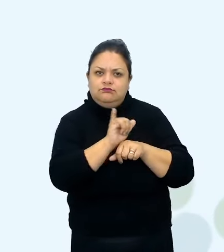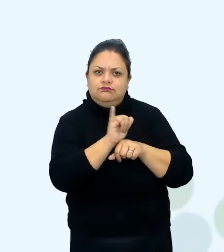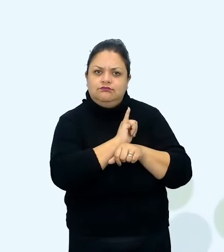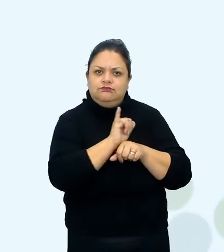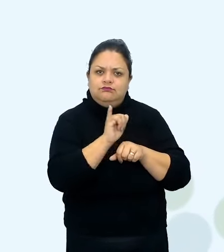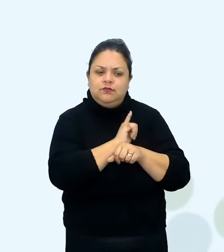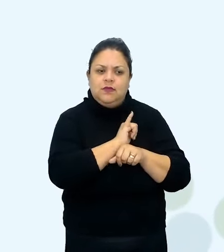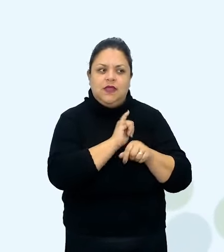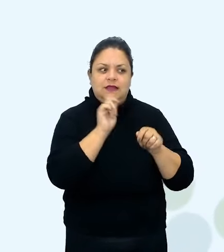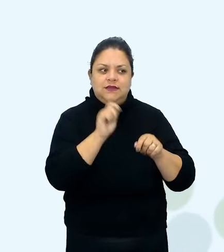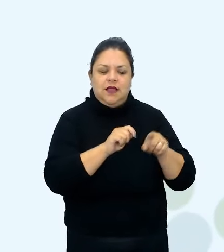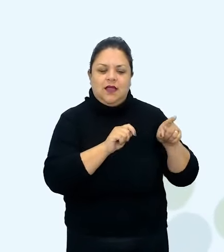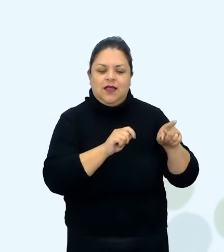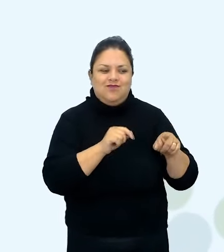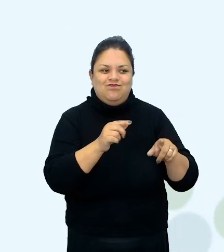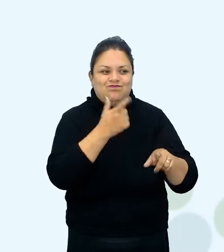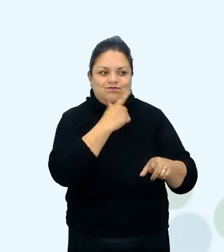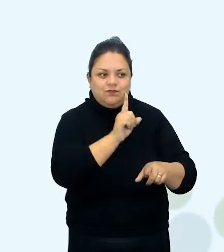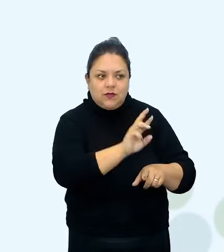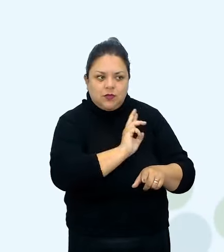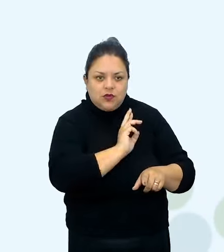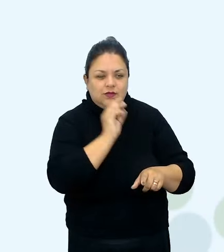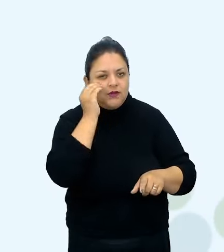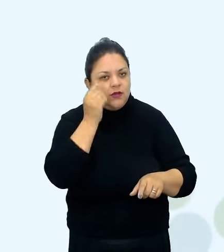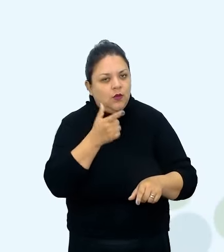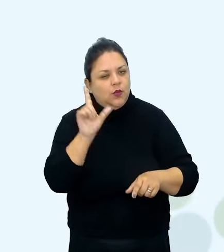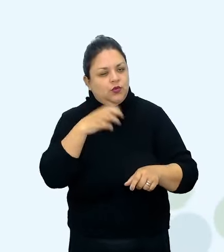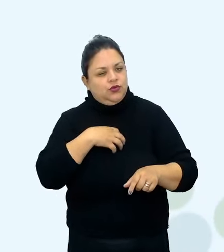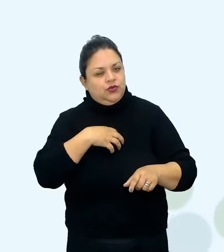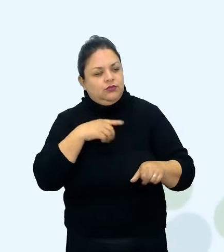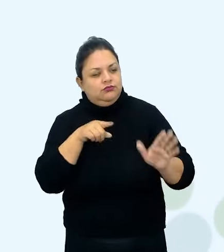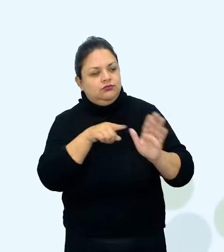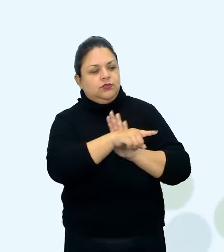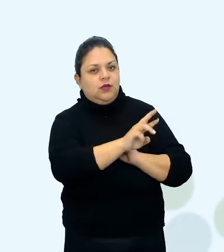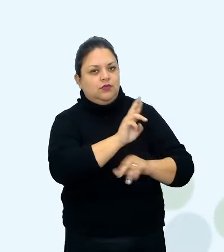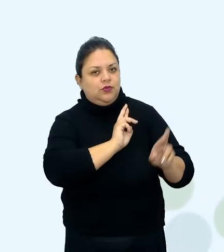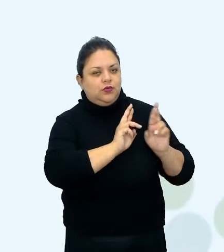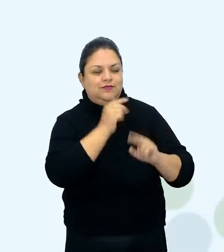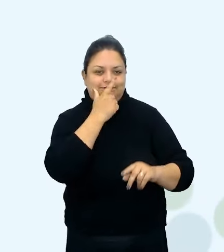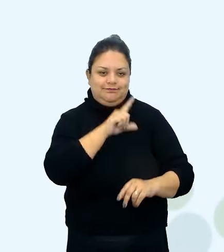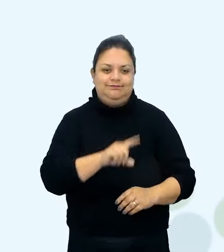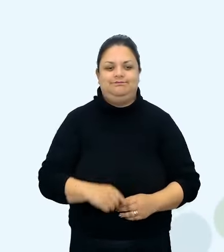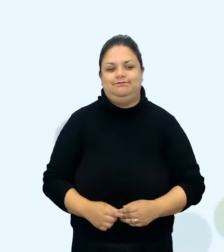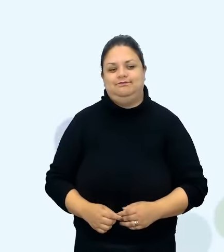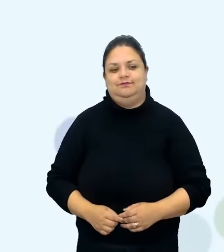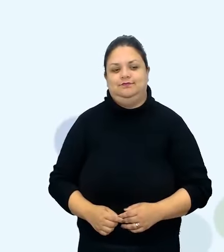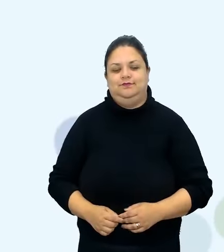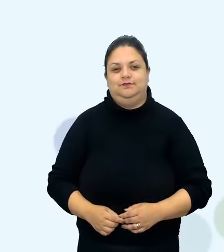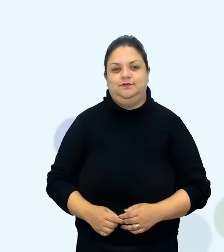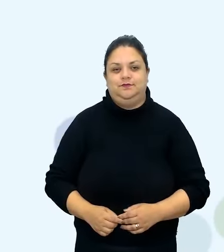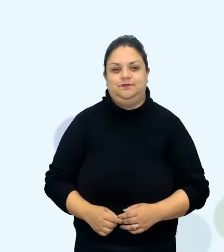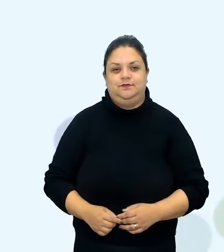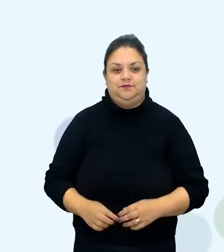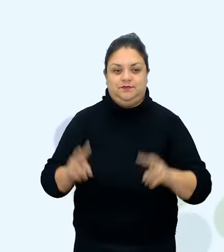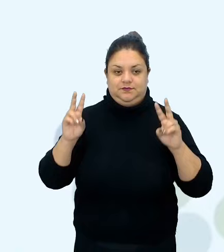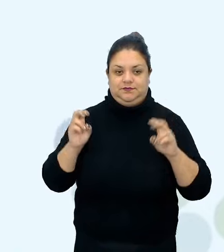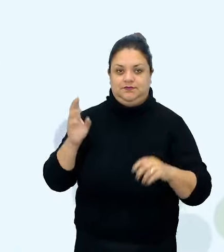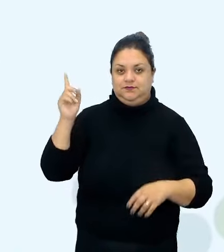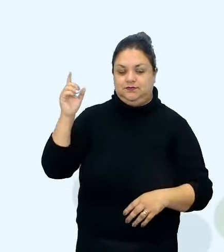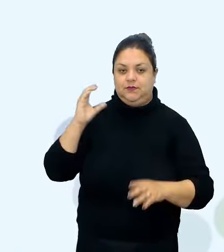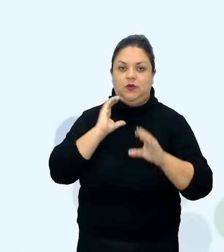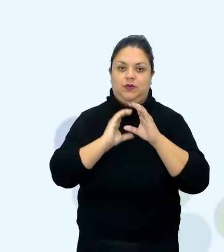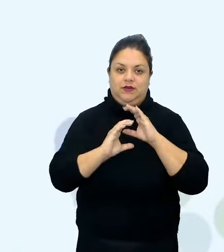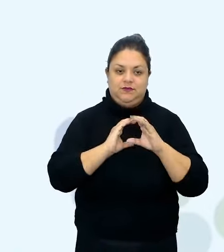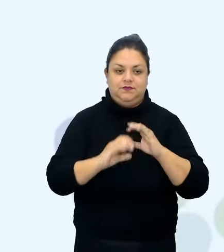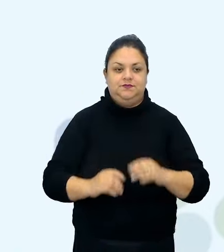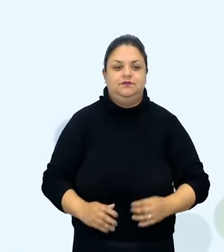estar respondendo. O próximo, na parte de comunicação, né? A gente vai ver como